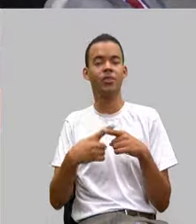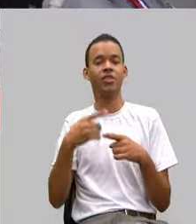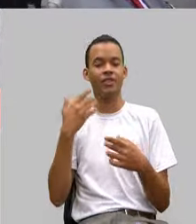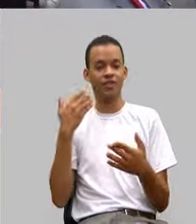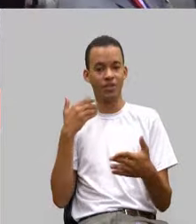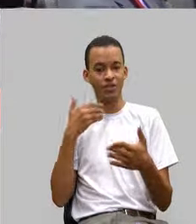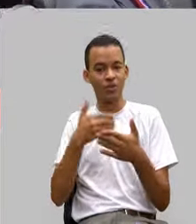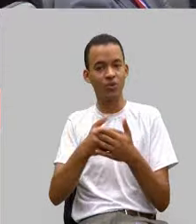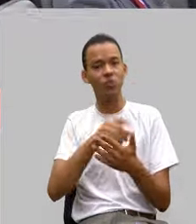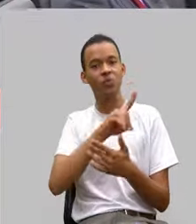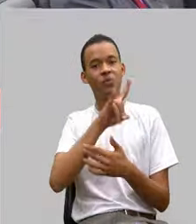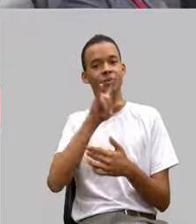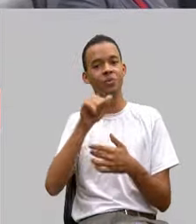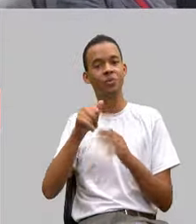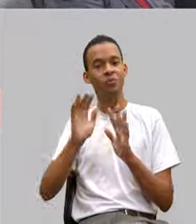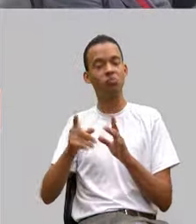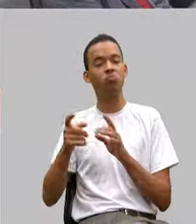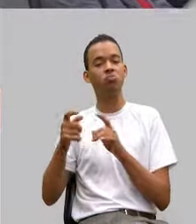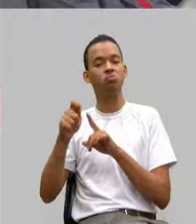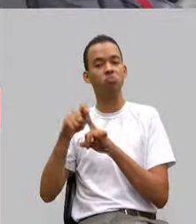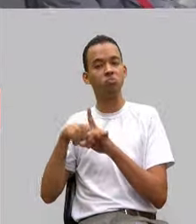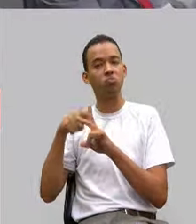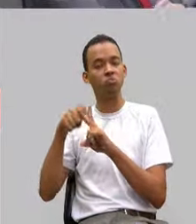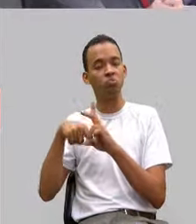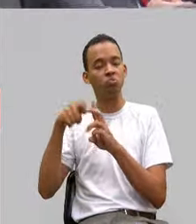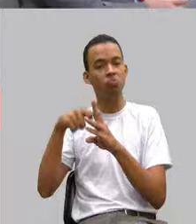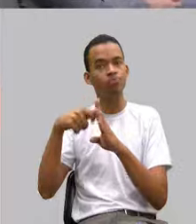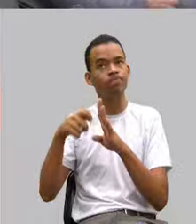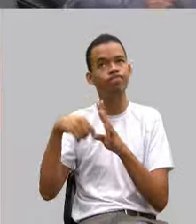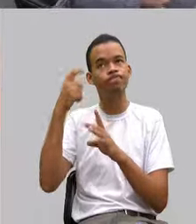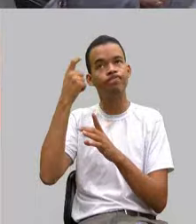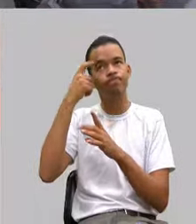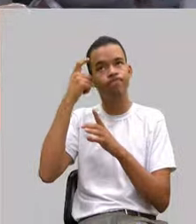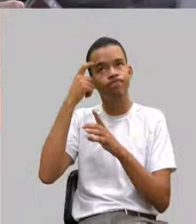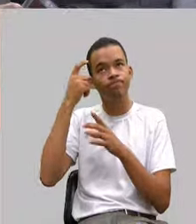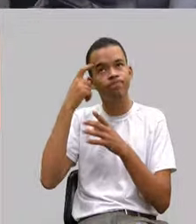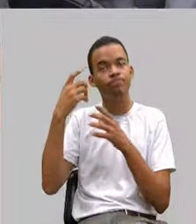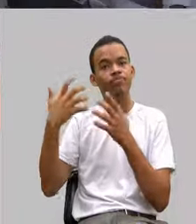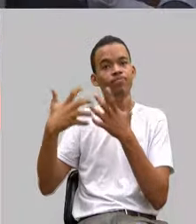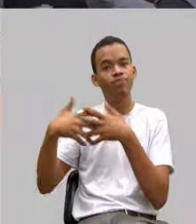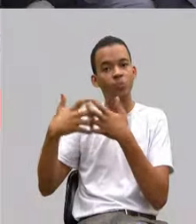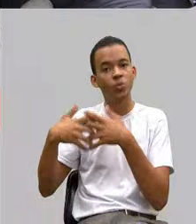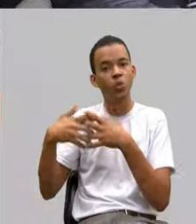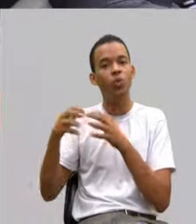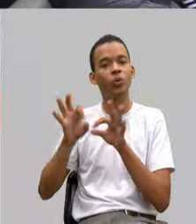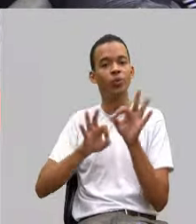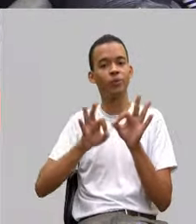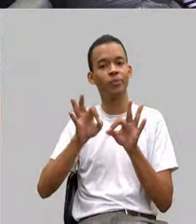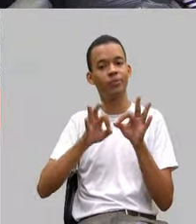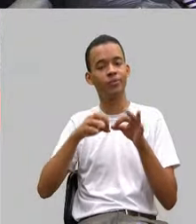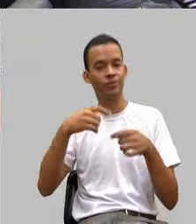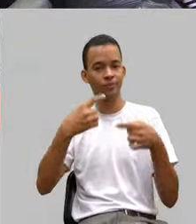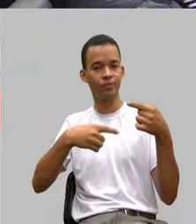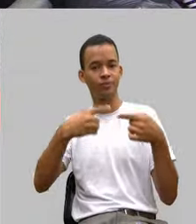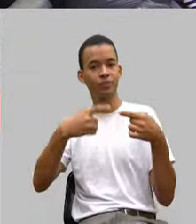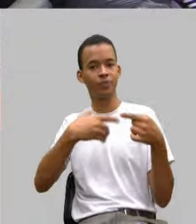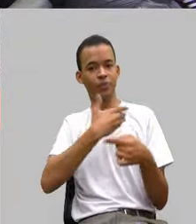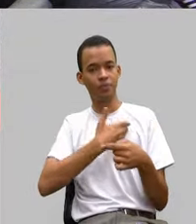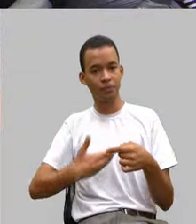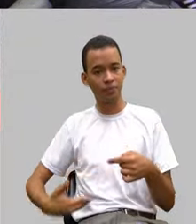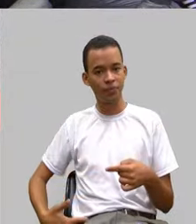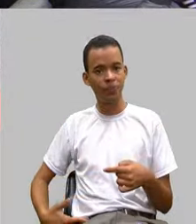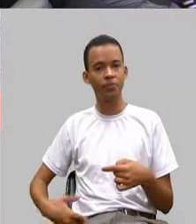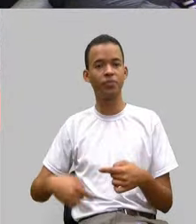eh de de pensarmos e construirmos coletivamente eh um debate público nas minhas Breves